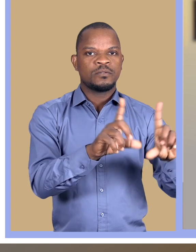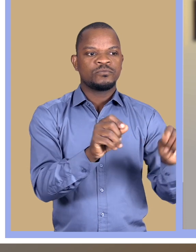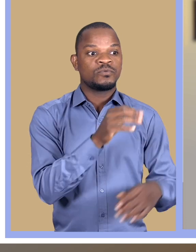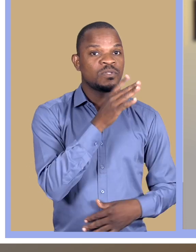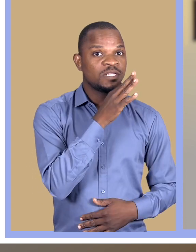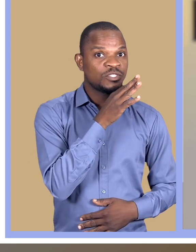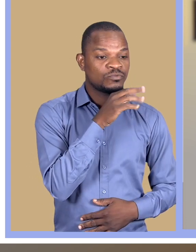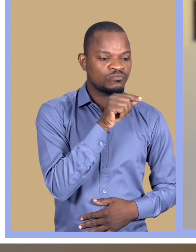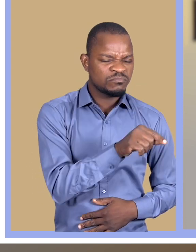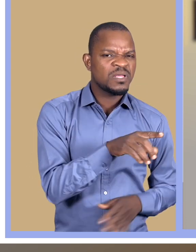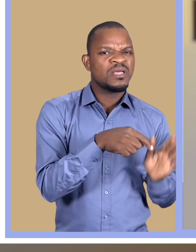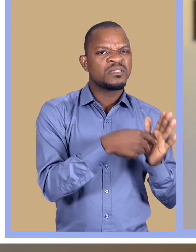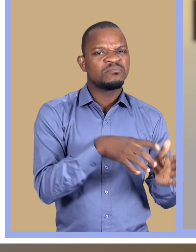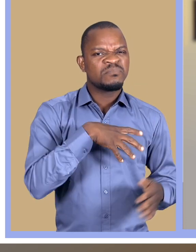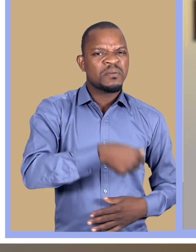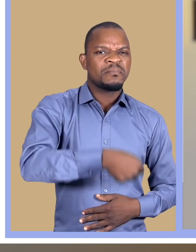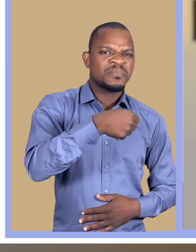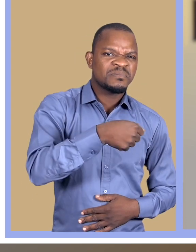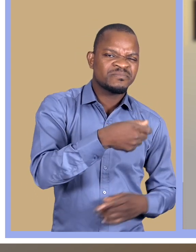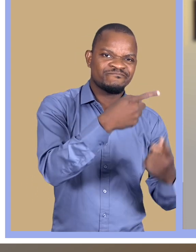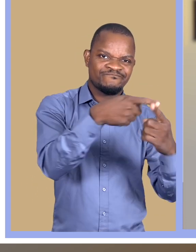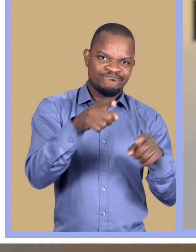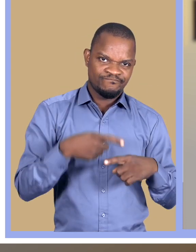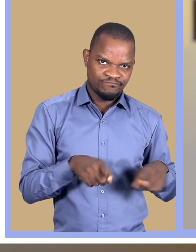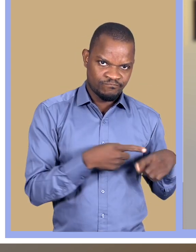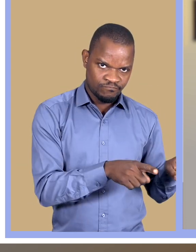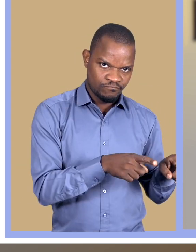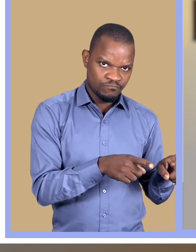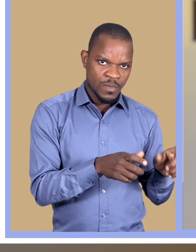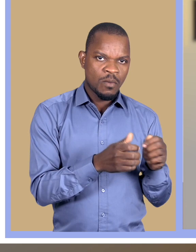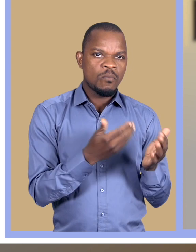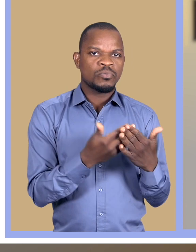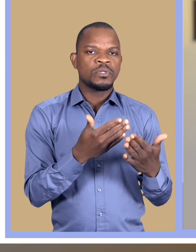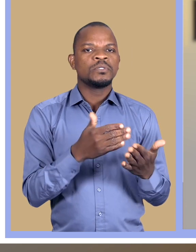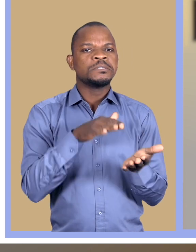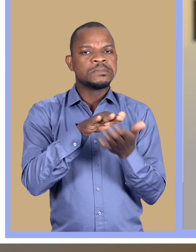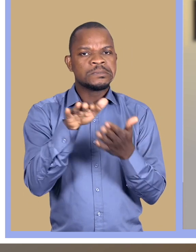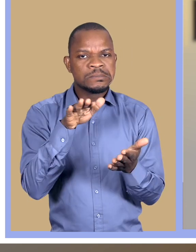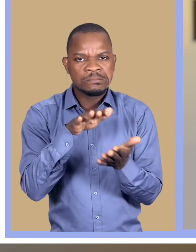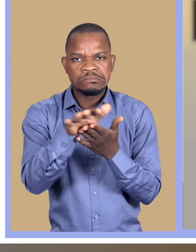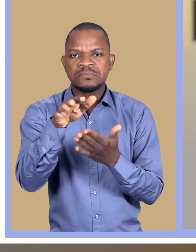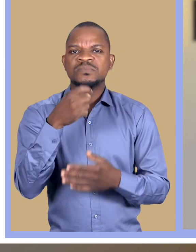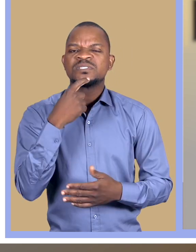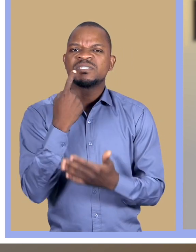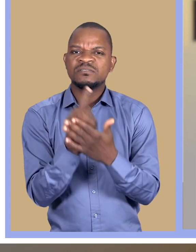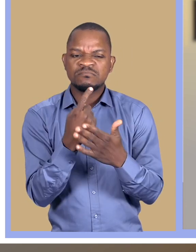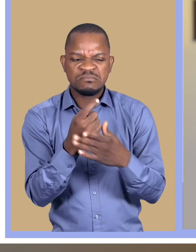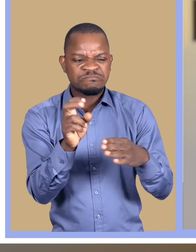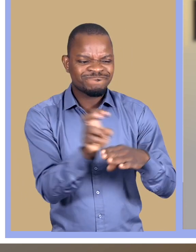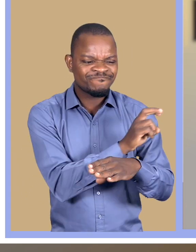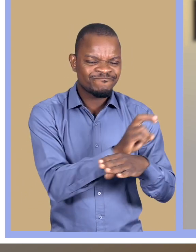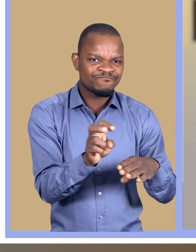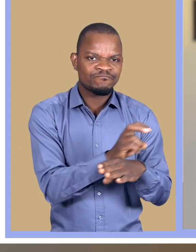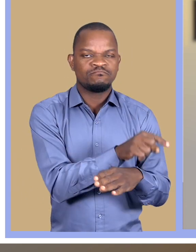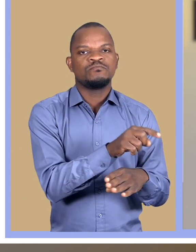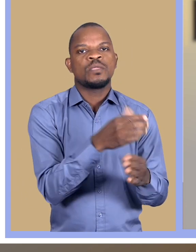caso a própria plástico e tal? Fala-se muito a conservação do meio ambiente, por causa mesmo da situação